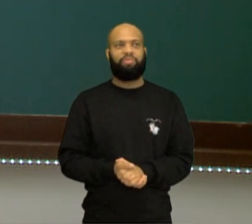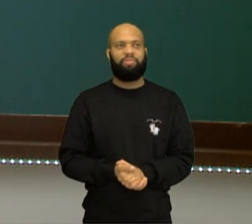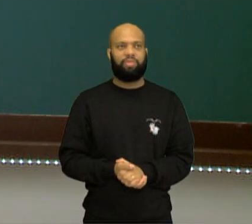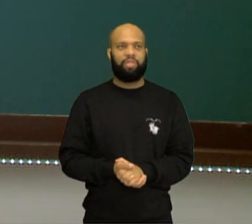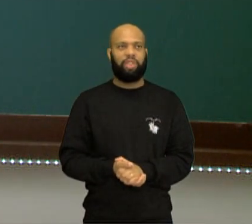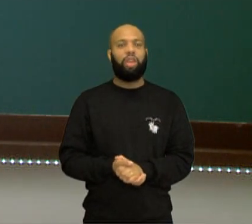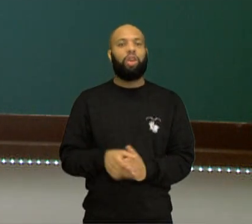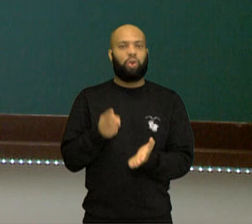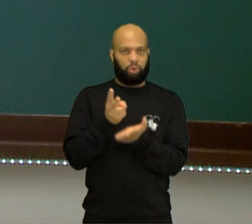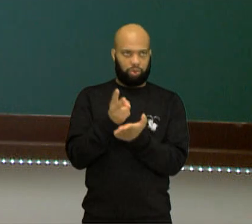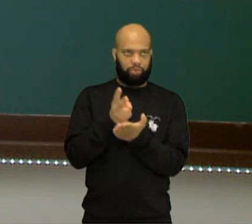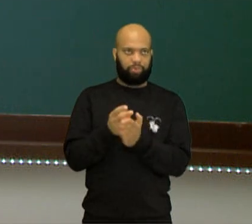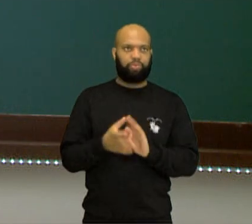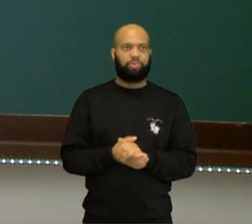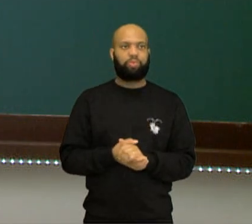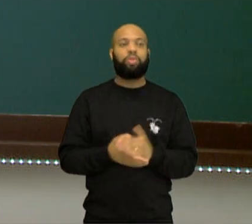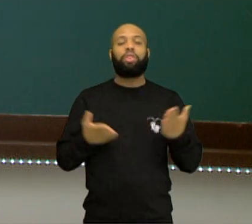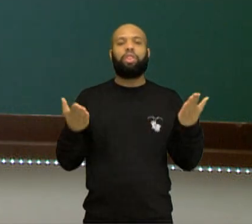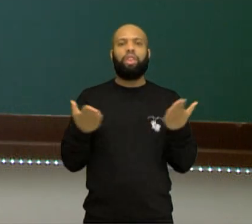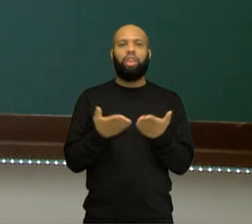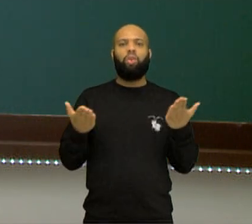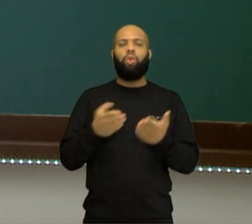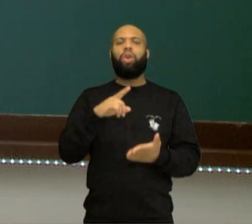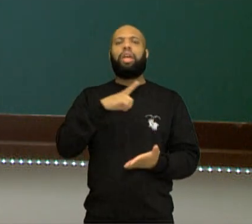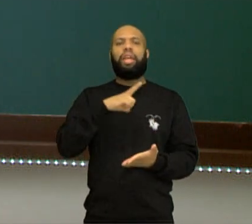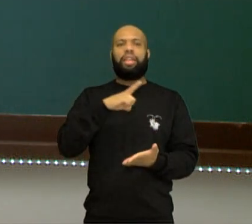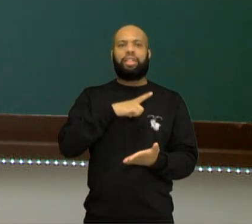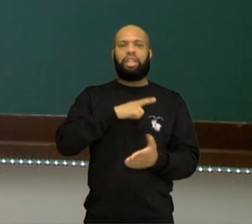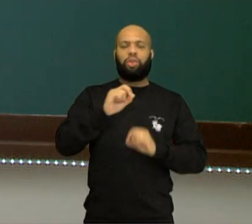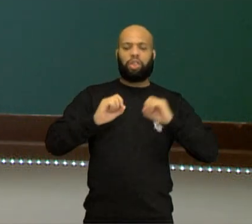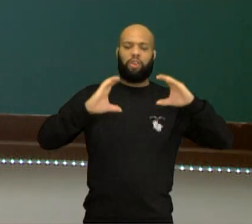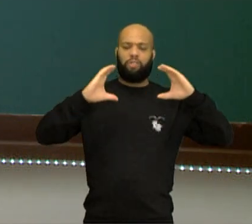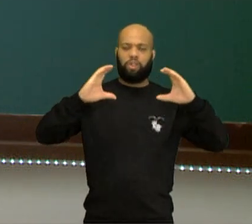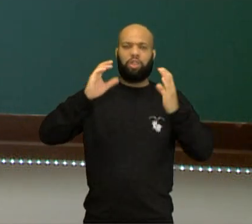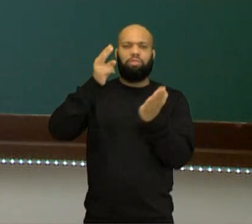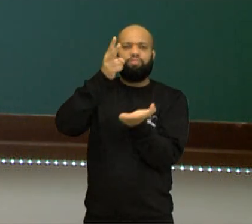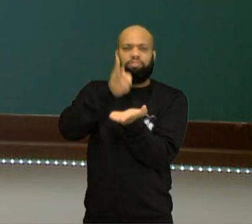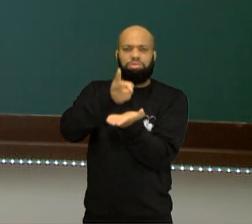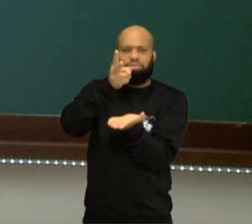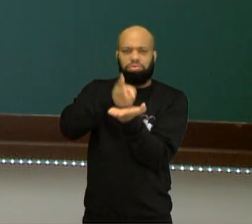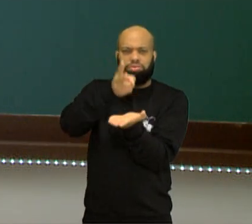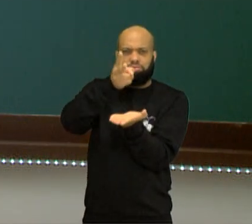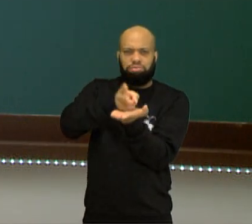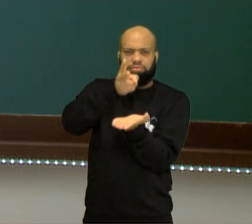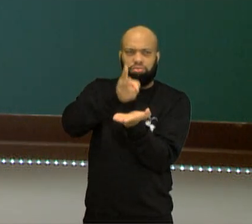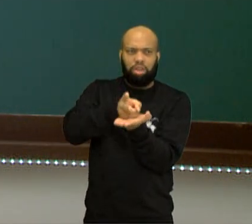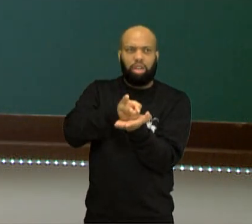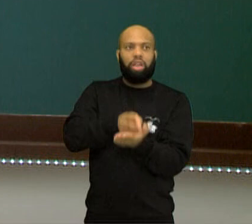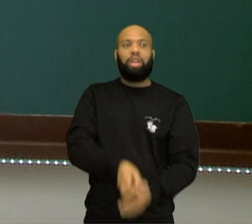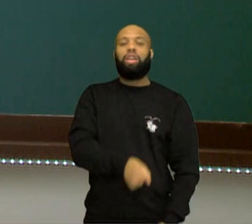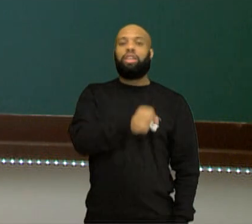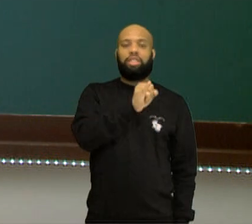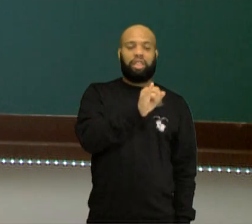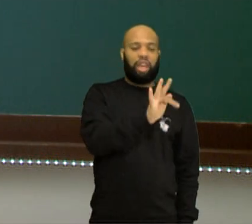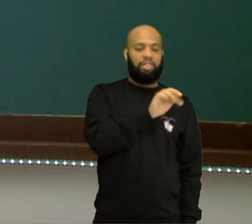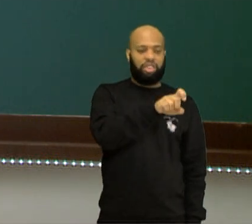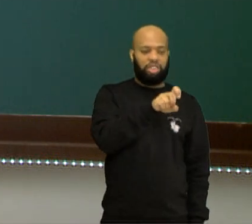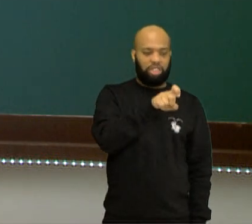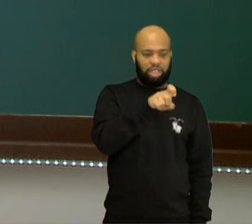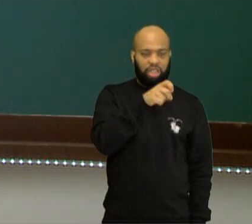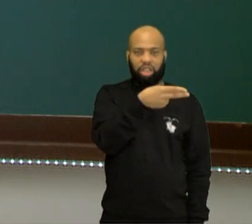lá. Também temos a função constante. O que é uma função constante? É quando o f de x ele é igual